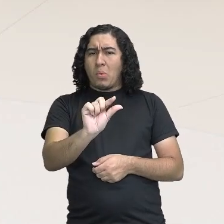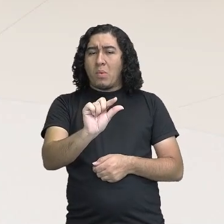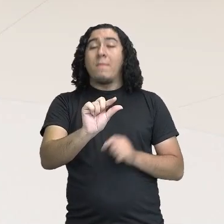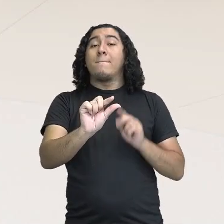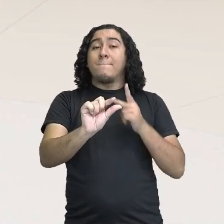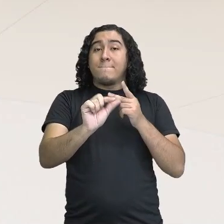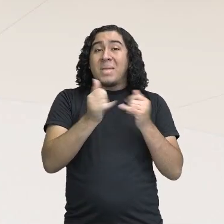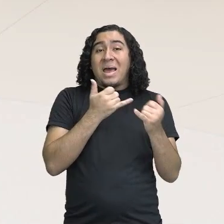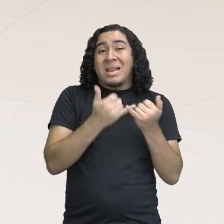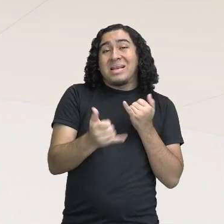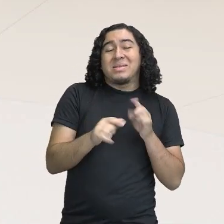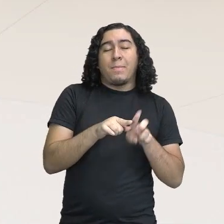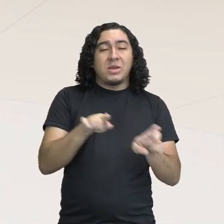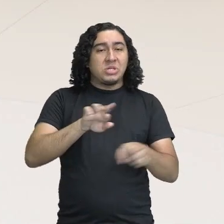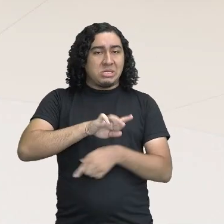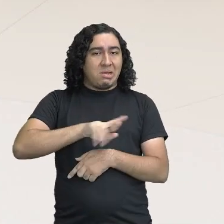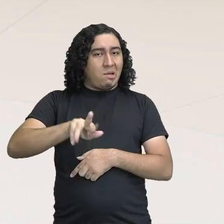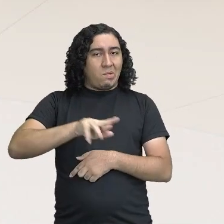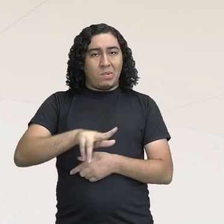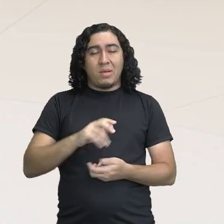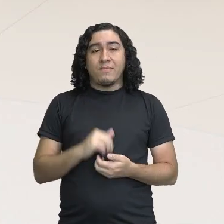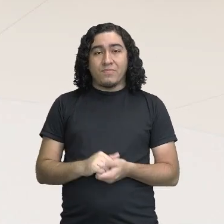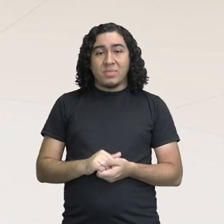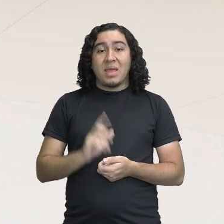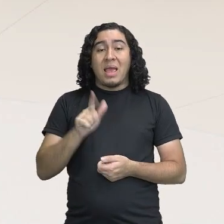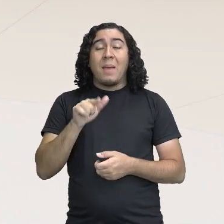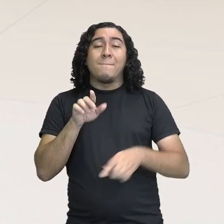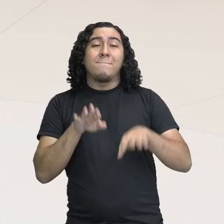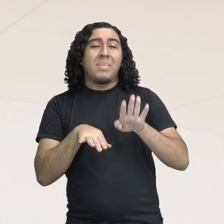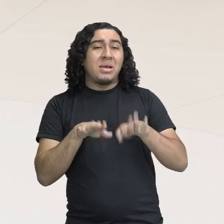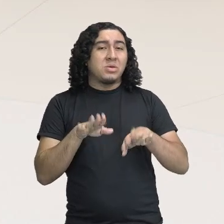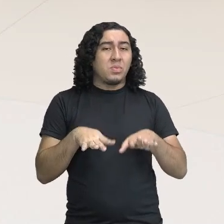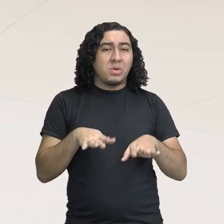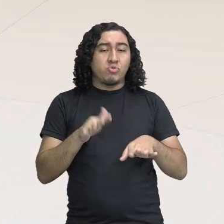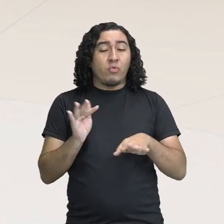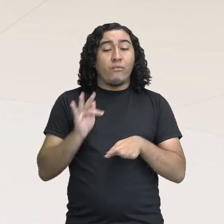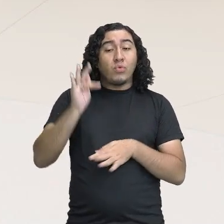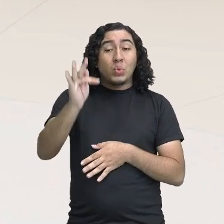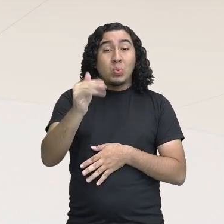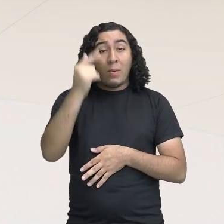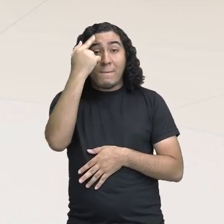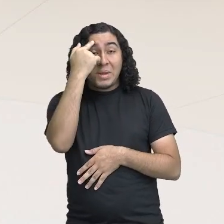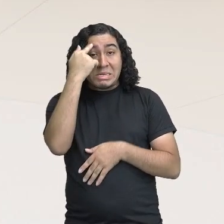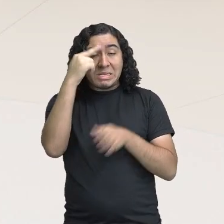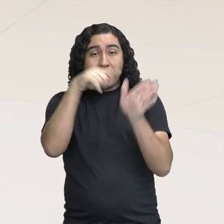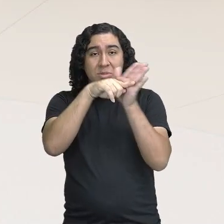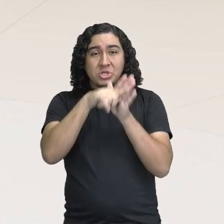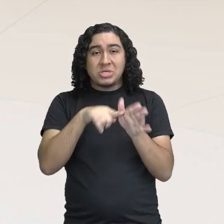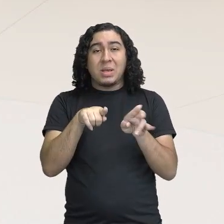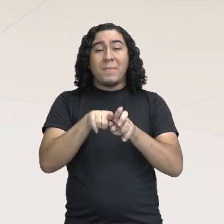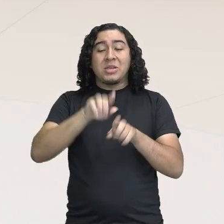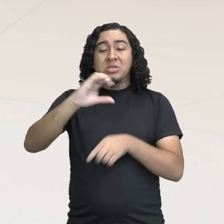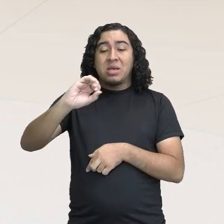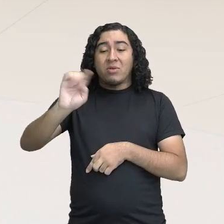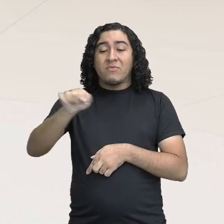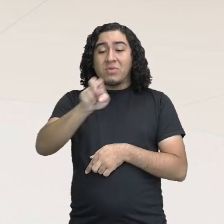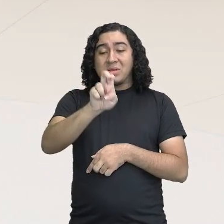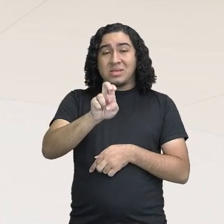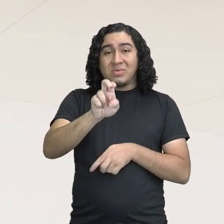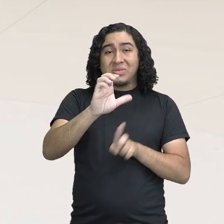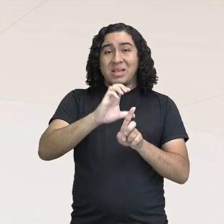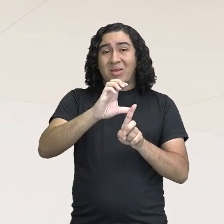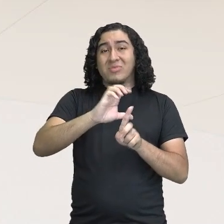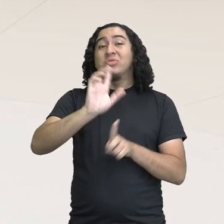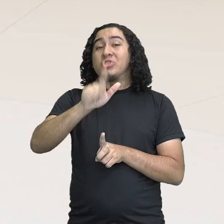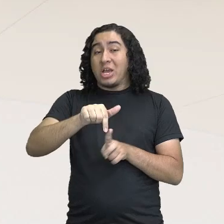mas não. Isso aí é uma média, né? É uma previsão. Mas só de 0,5 grau já faz uma grande diferença.